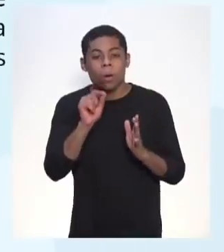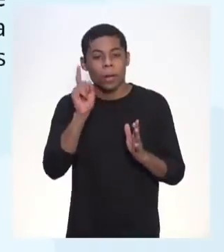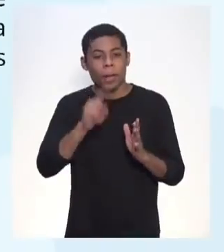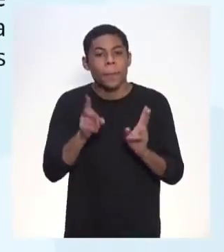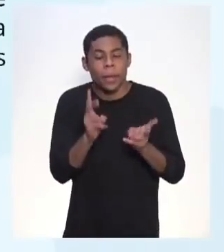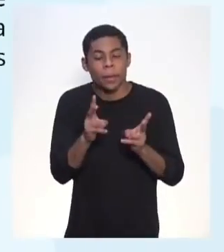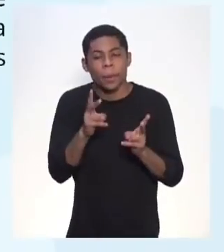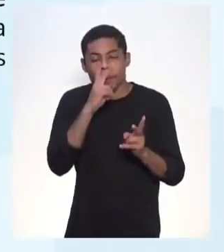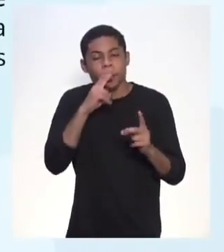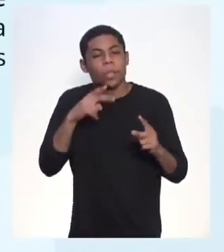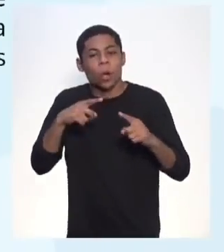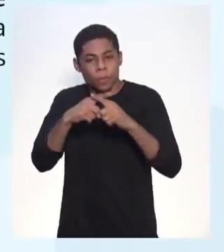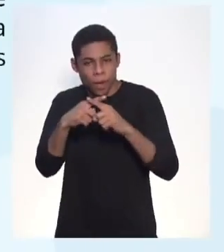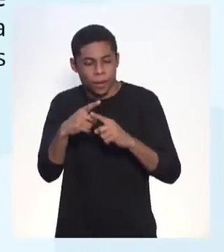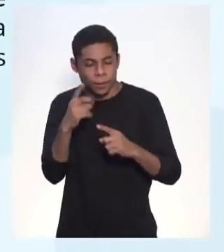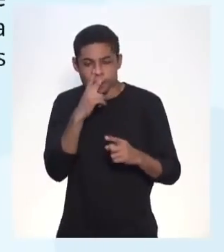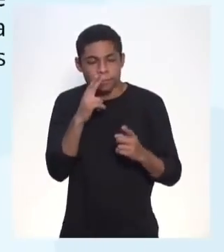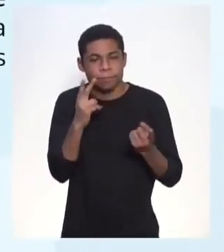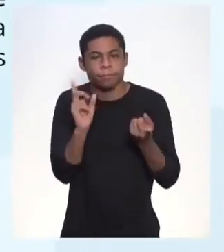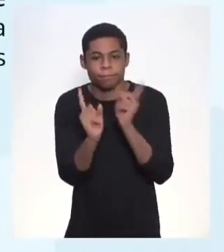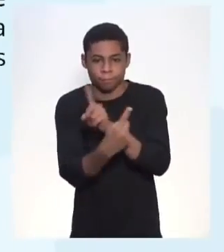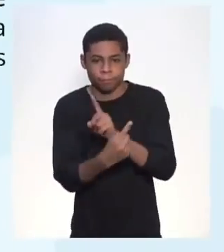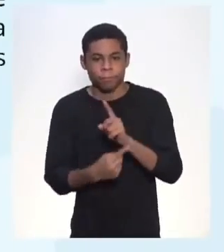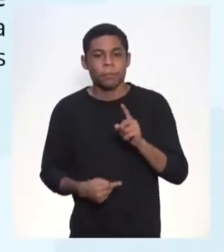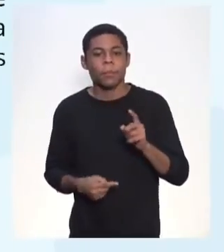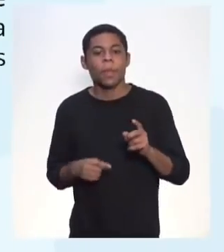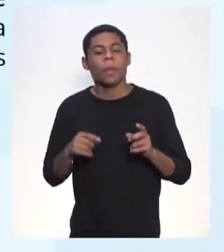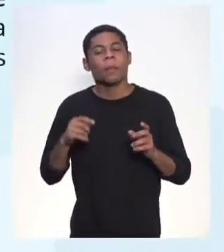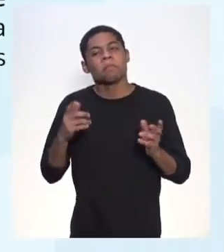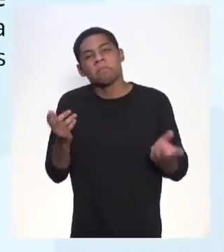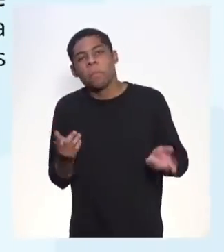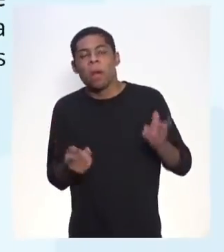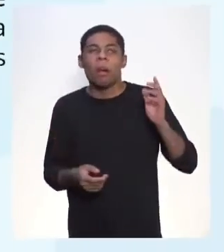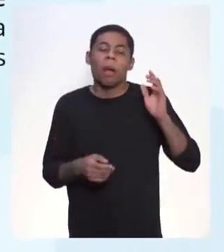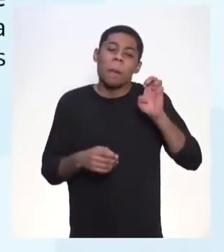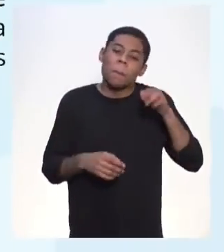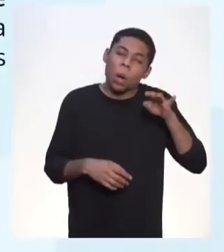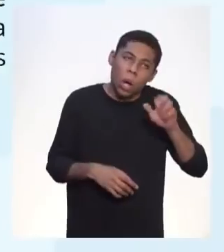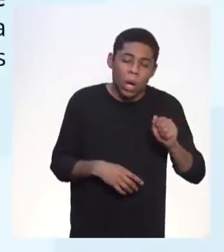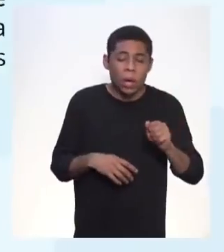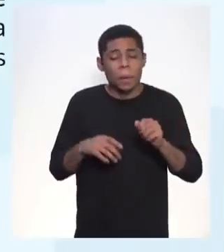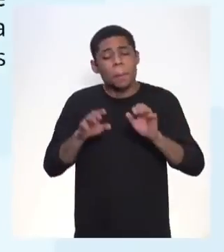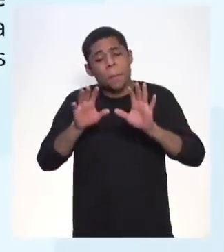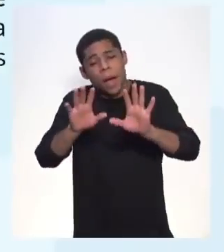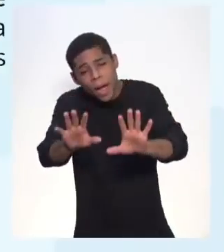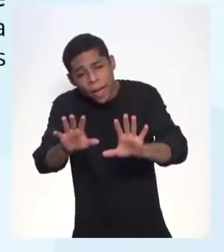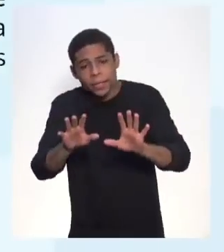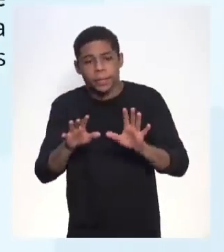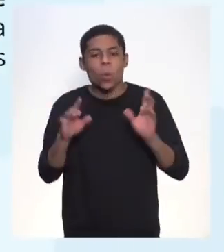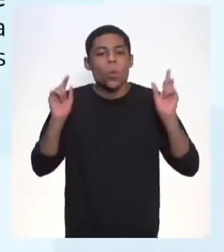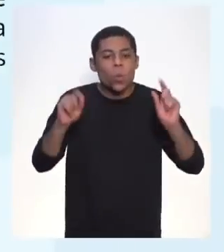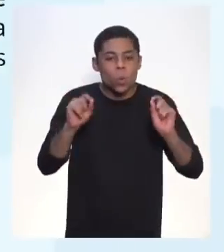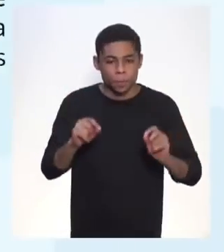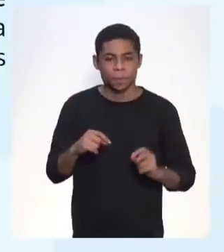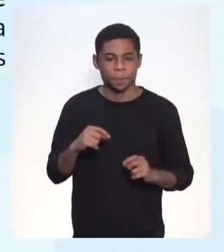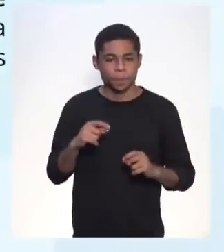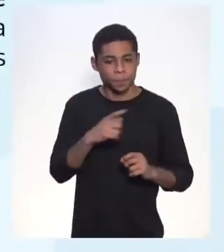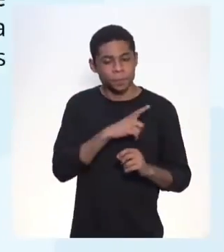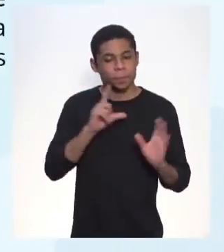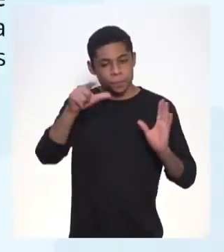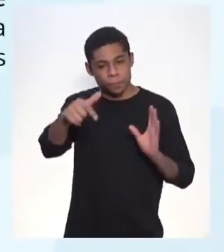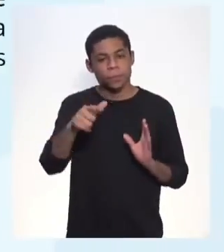contraste, não é isso, Ed? Apesar de quê? Apesar de, embora. Okay? Então, apesar de ter